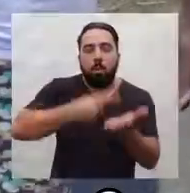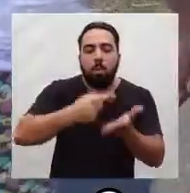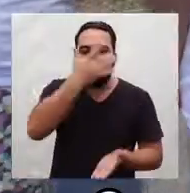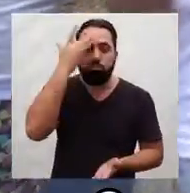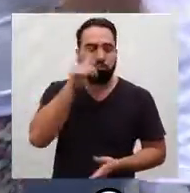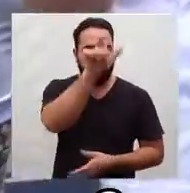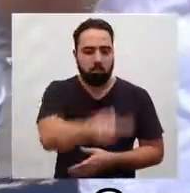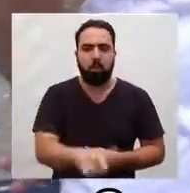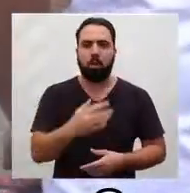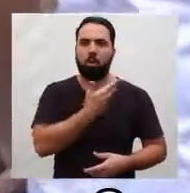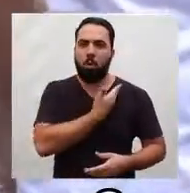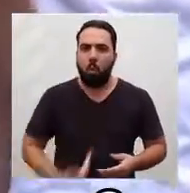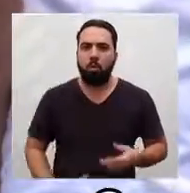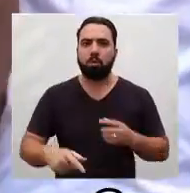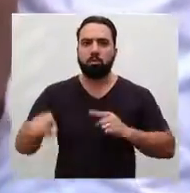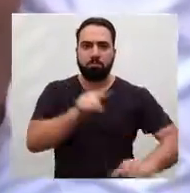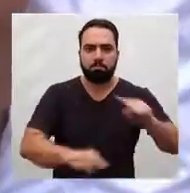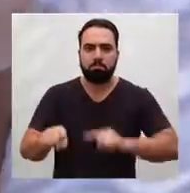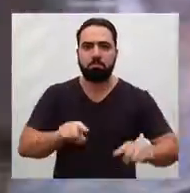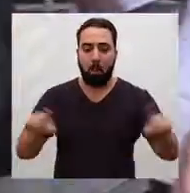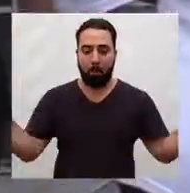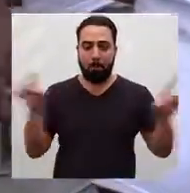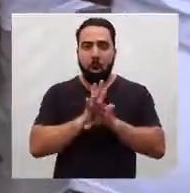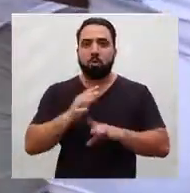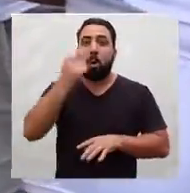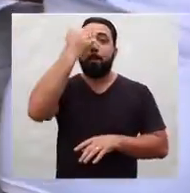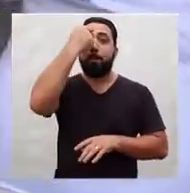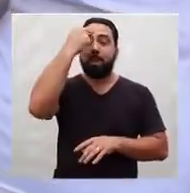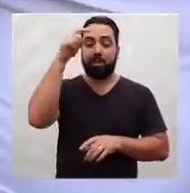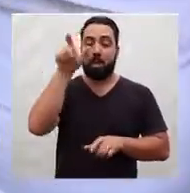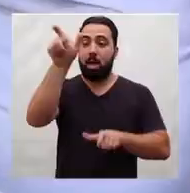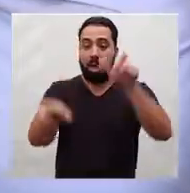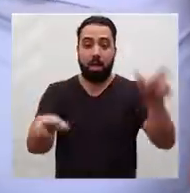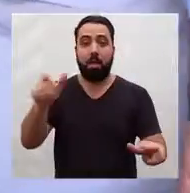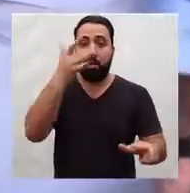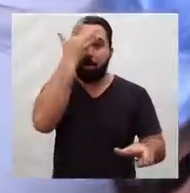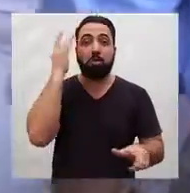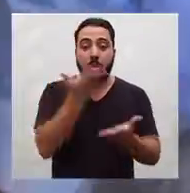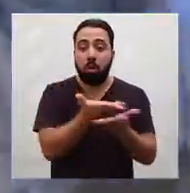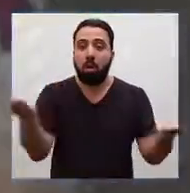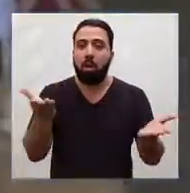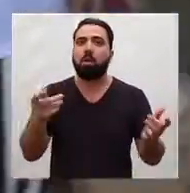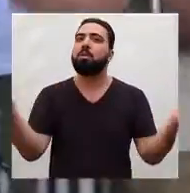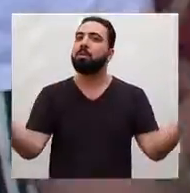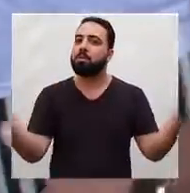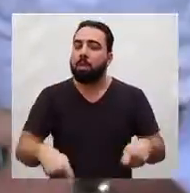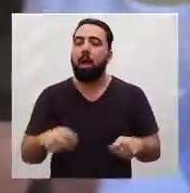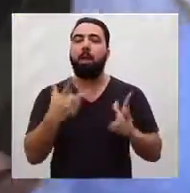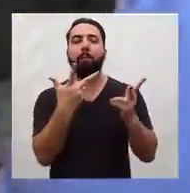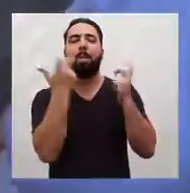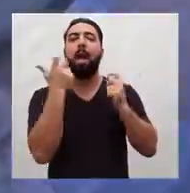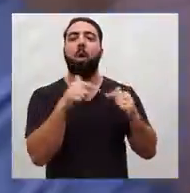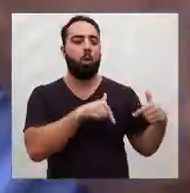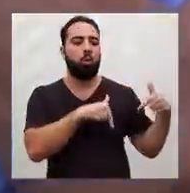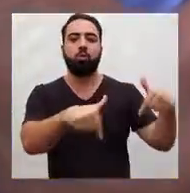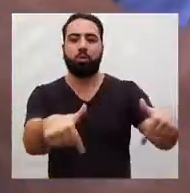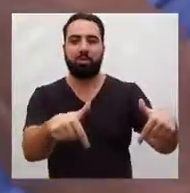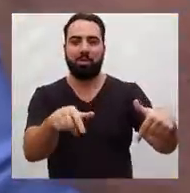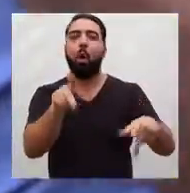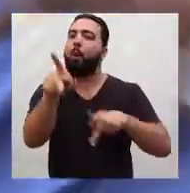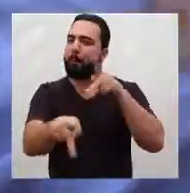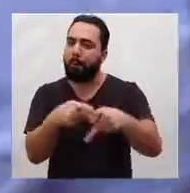O compromisso de um governante preparado e que pensa nas pessoas pode ser medido quando suas ações são reconhecidas